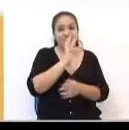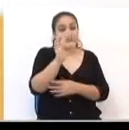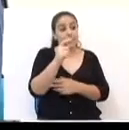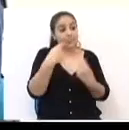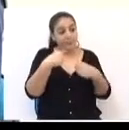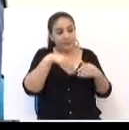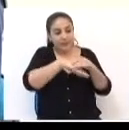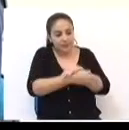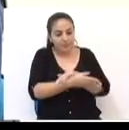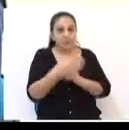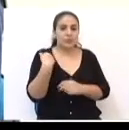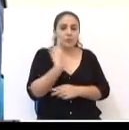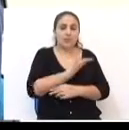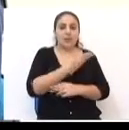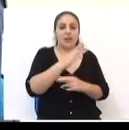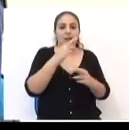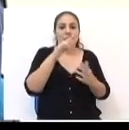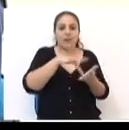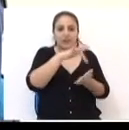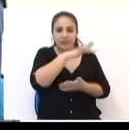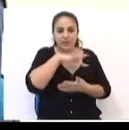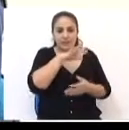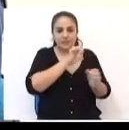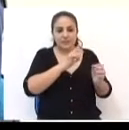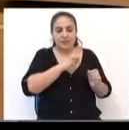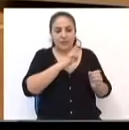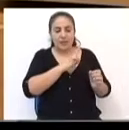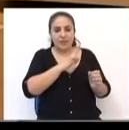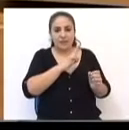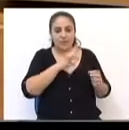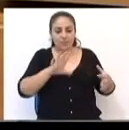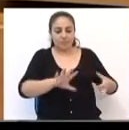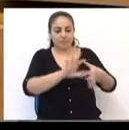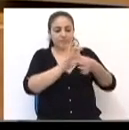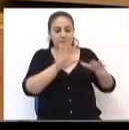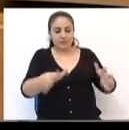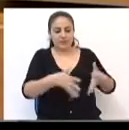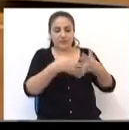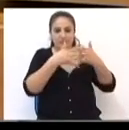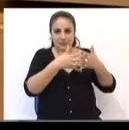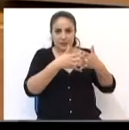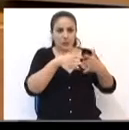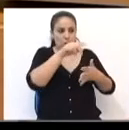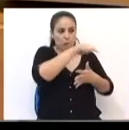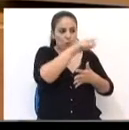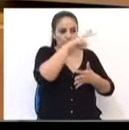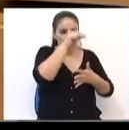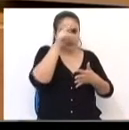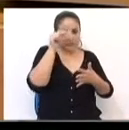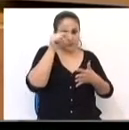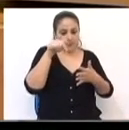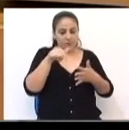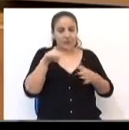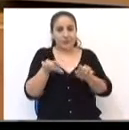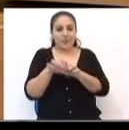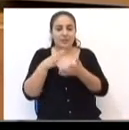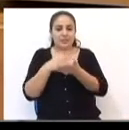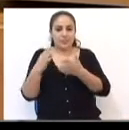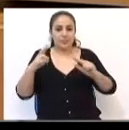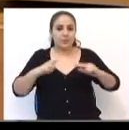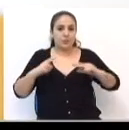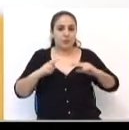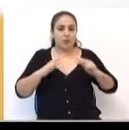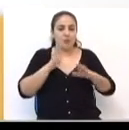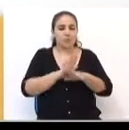ser adaptada à nossa realidade e que vai possibilitar uma integração do poder público e as suas competências com a iniciativa privada,